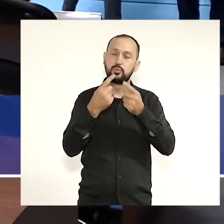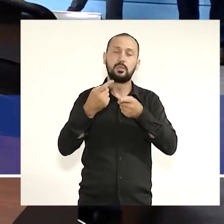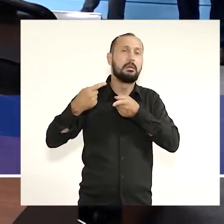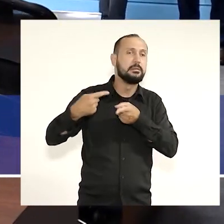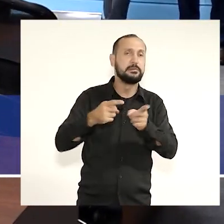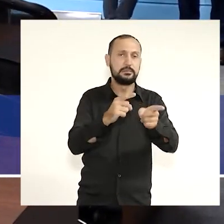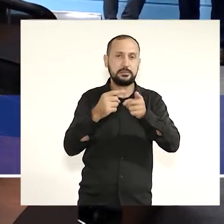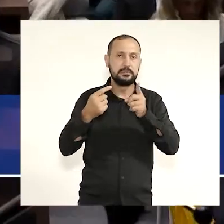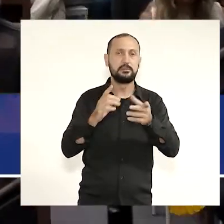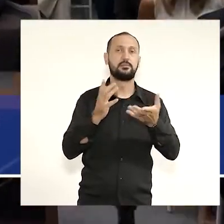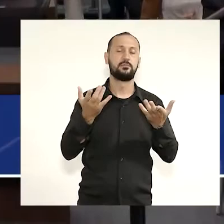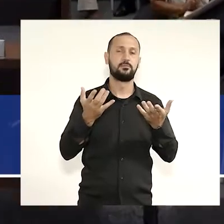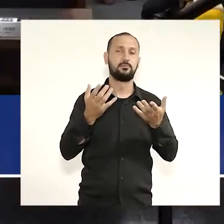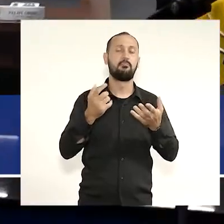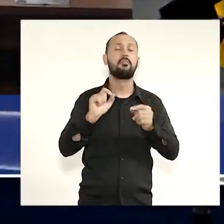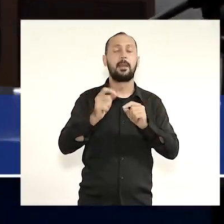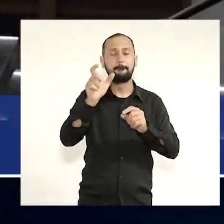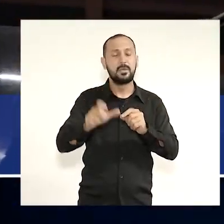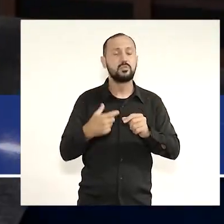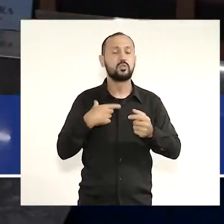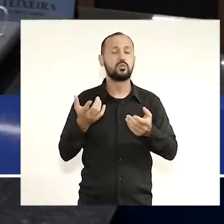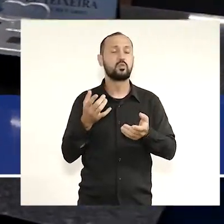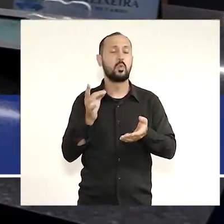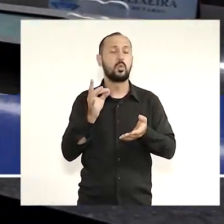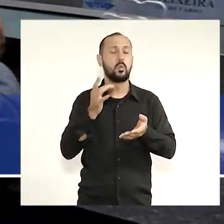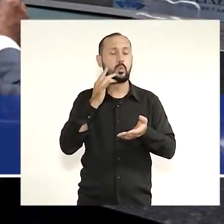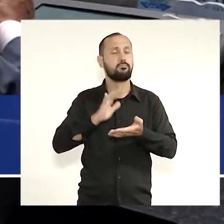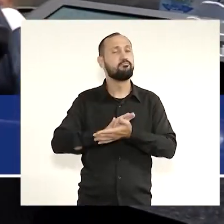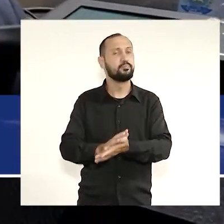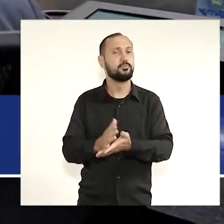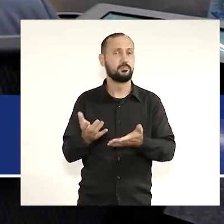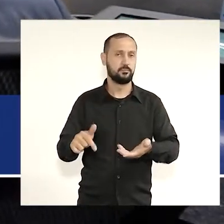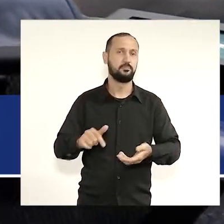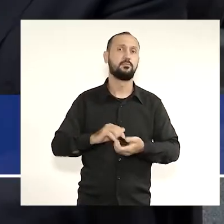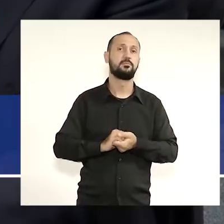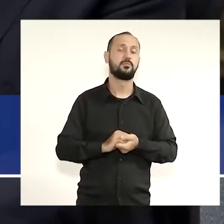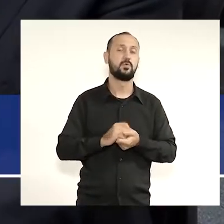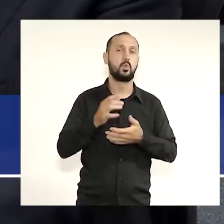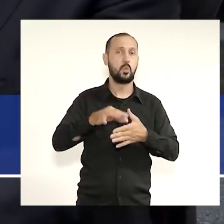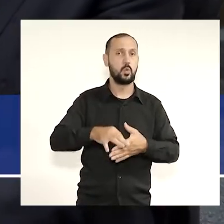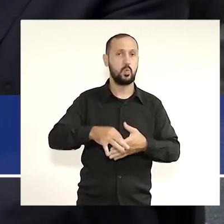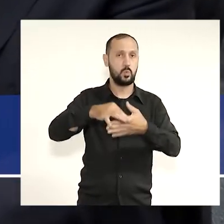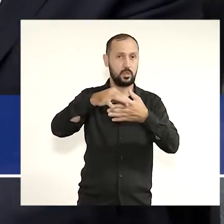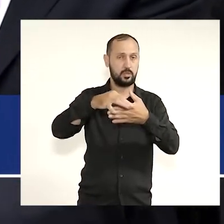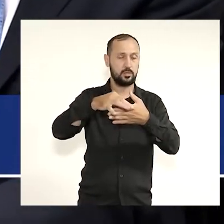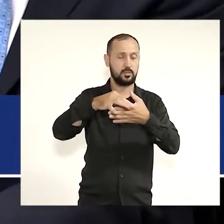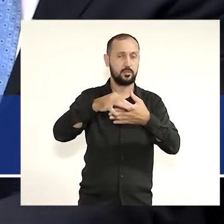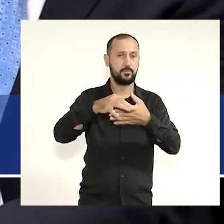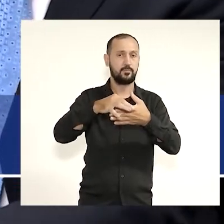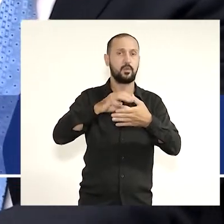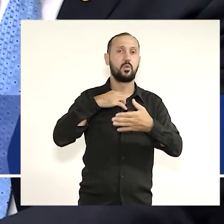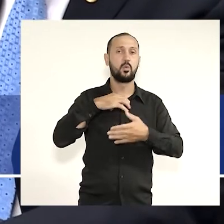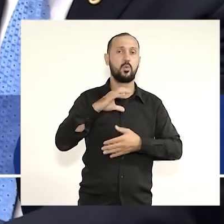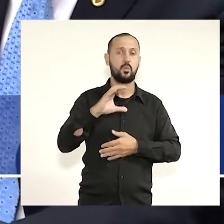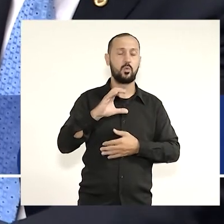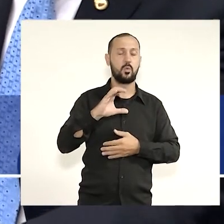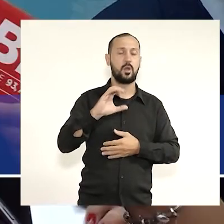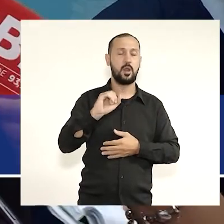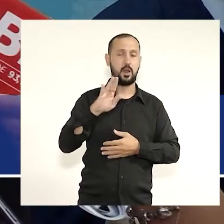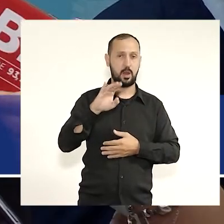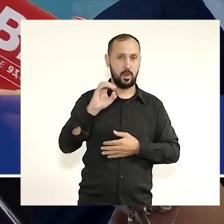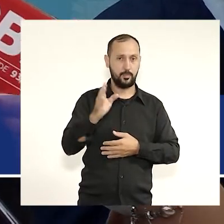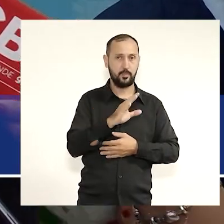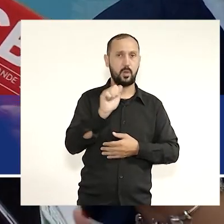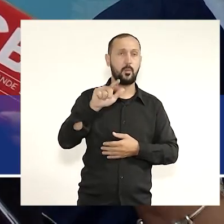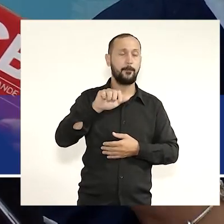voz dos menos favorecidos no plenário sul-mato-grossense. O líder da bancada do PT, Cabo Almi,